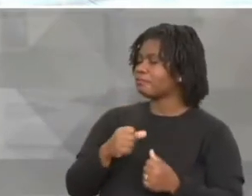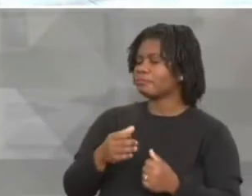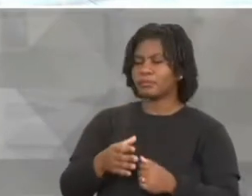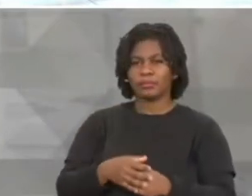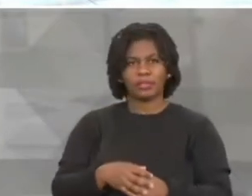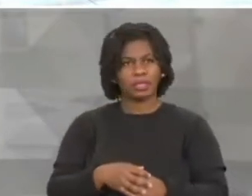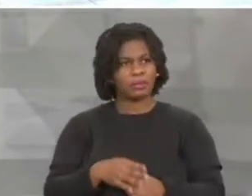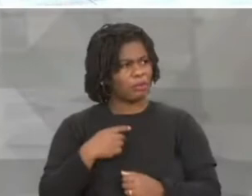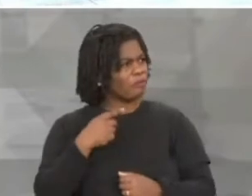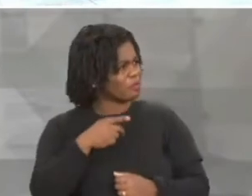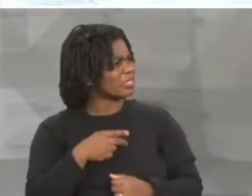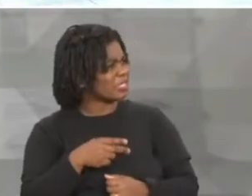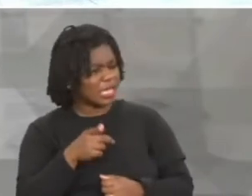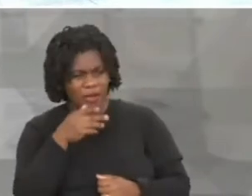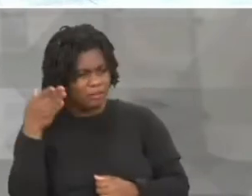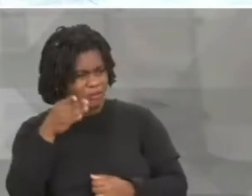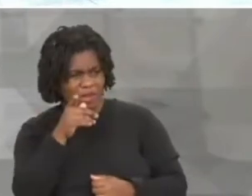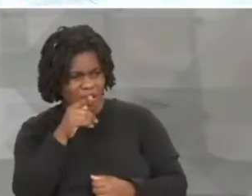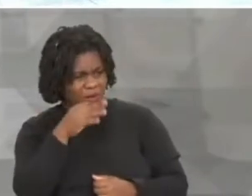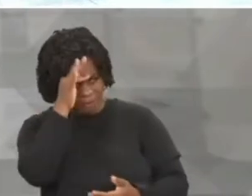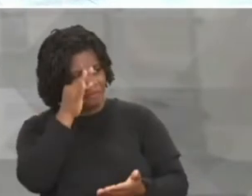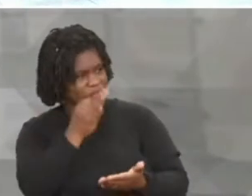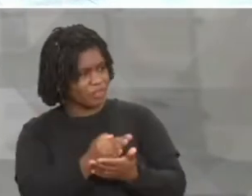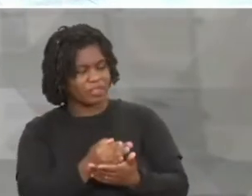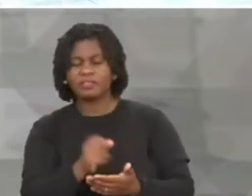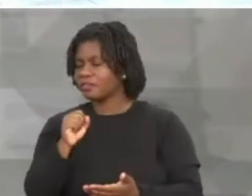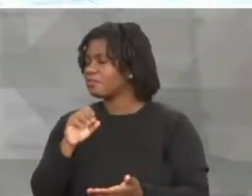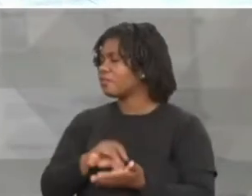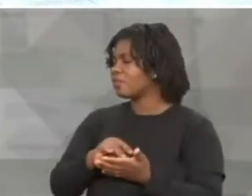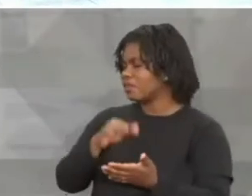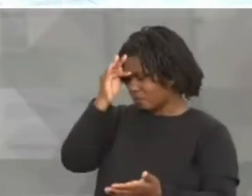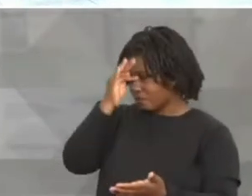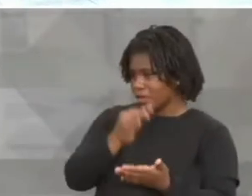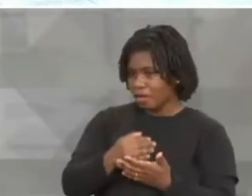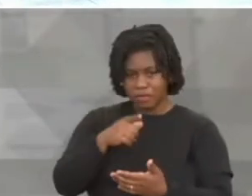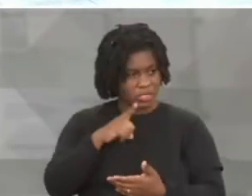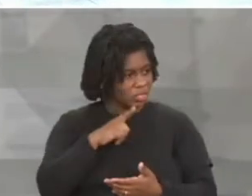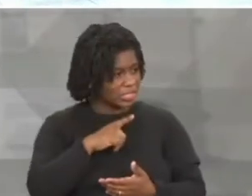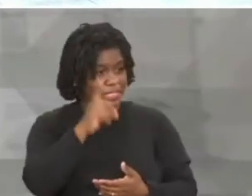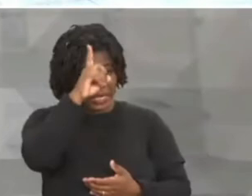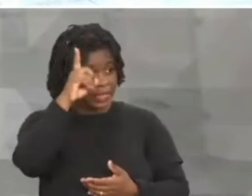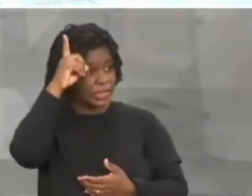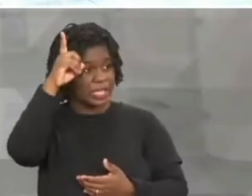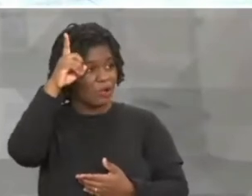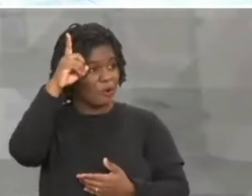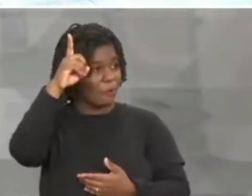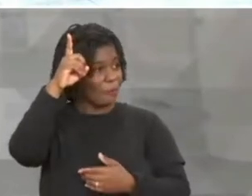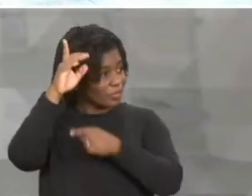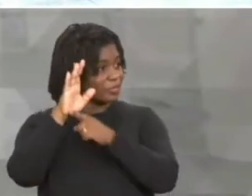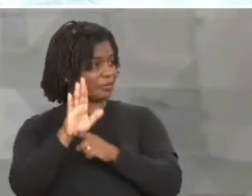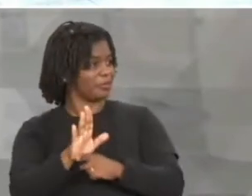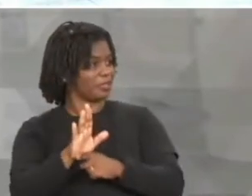Boa tarde vou água com muita fé muita fé bicho se eu só tinha Deus para se agarrar em relação a isso